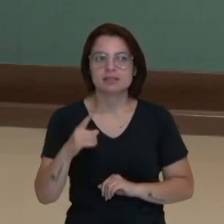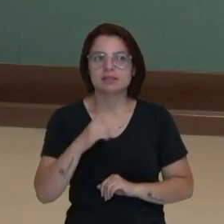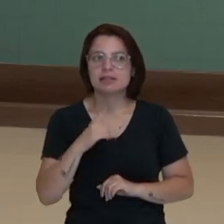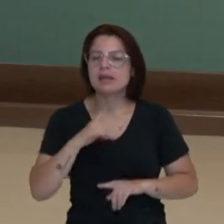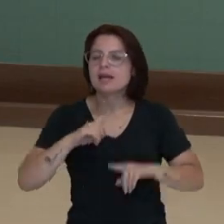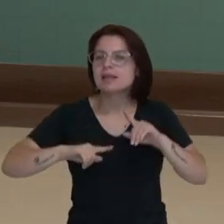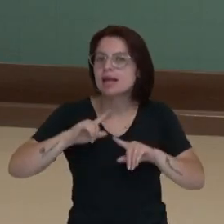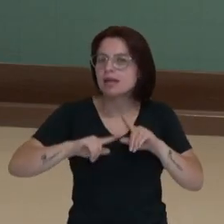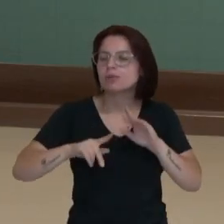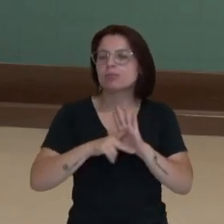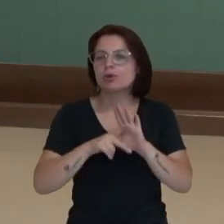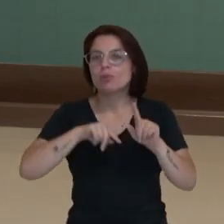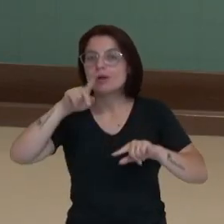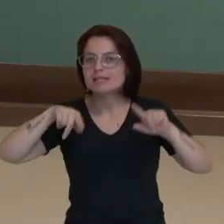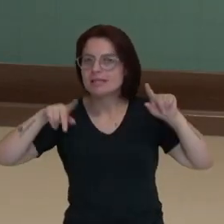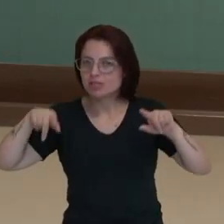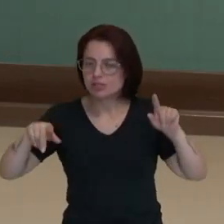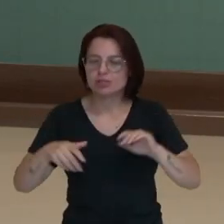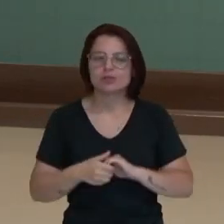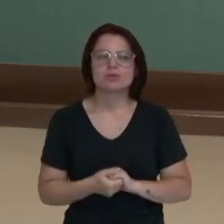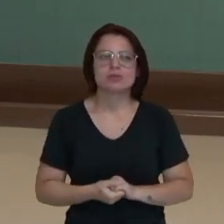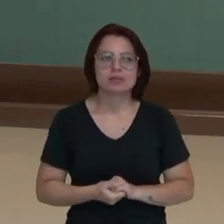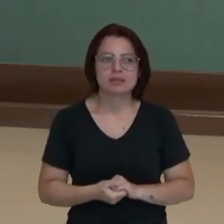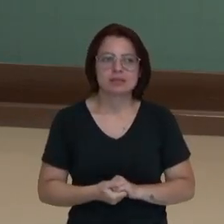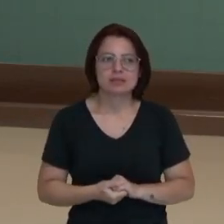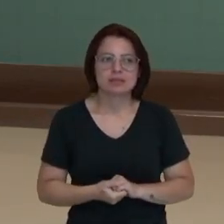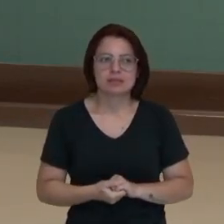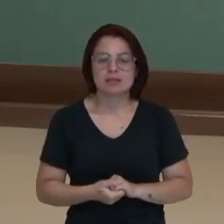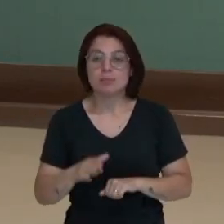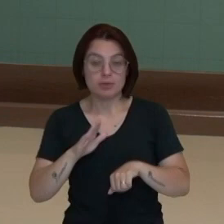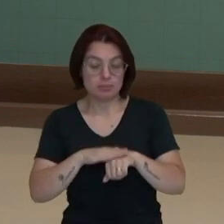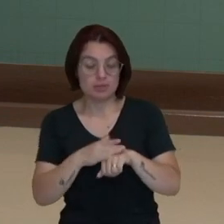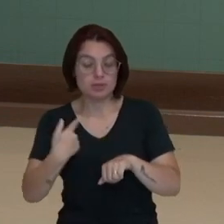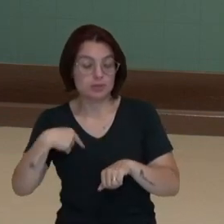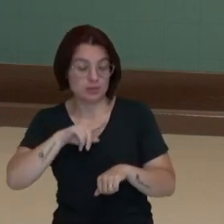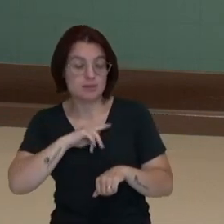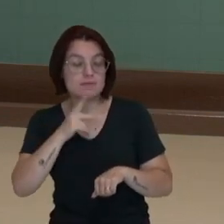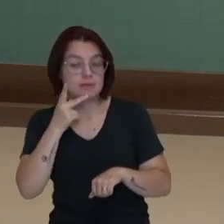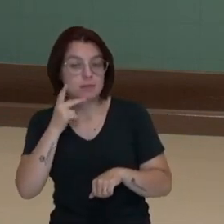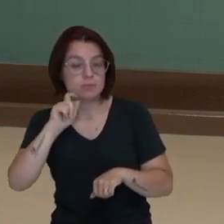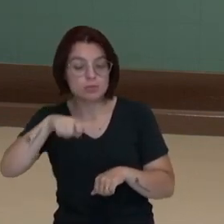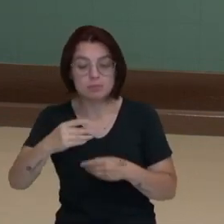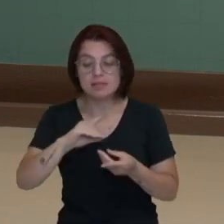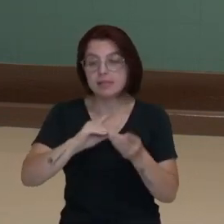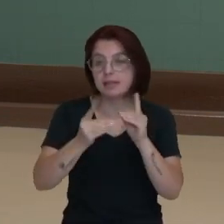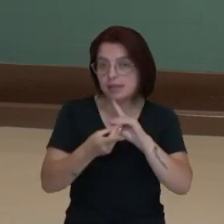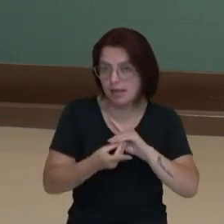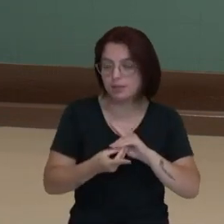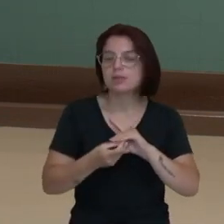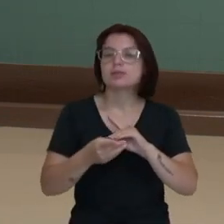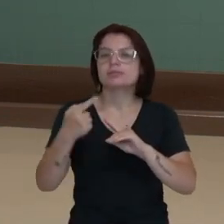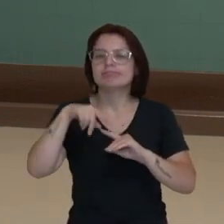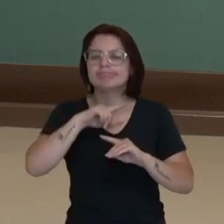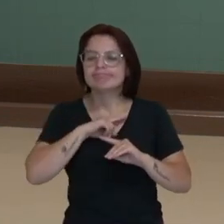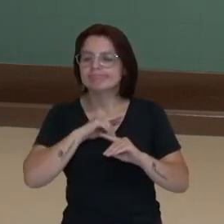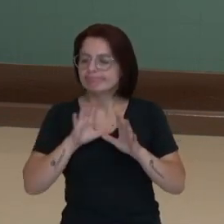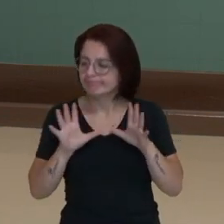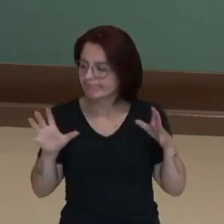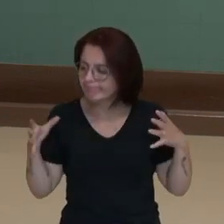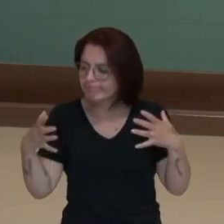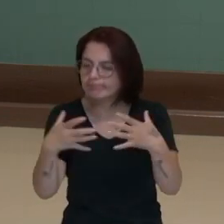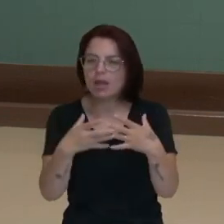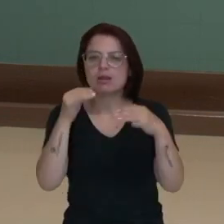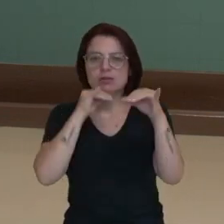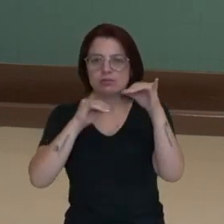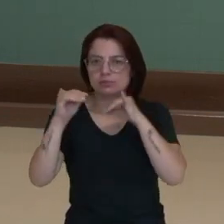dados estatísticos. E quando falamos em dados estatísticos, estamos falando em conjuntos de informações que foram